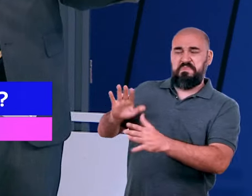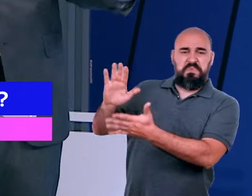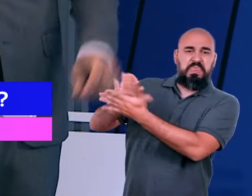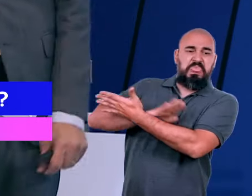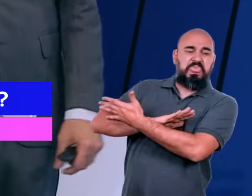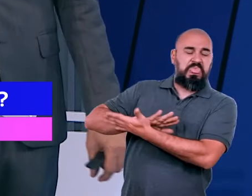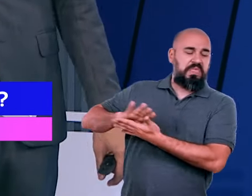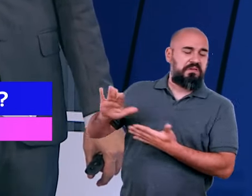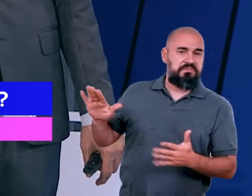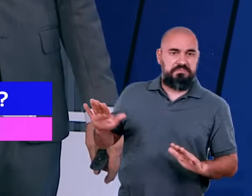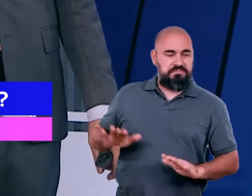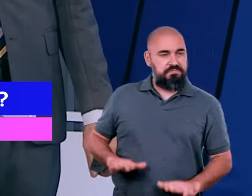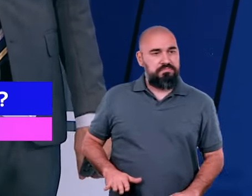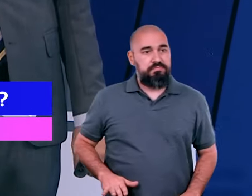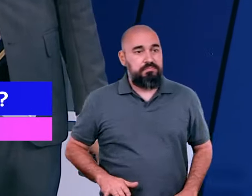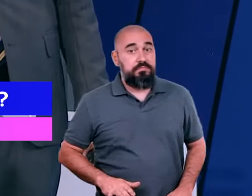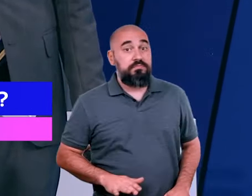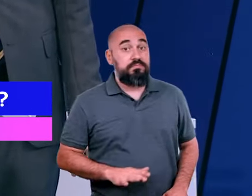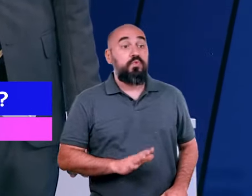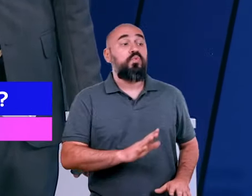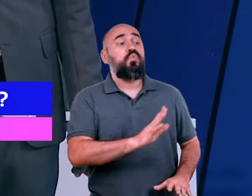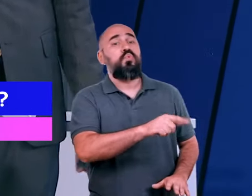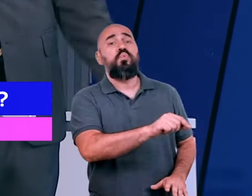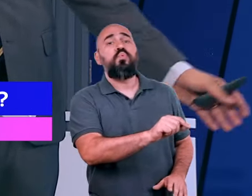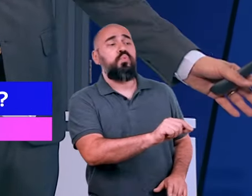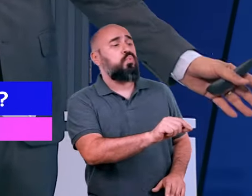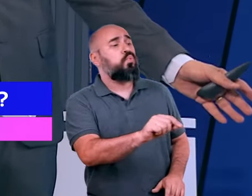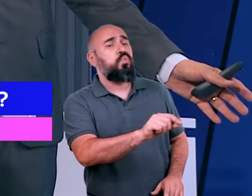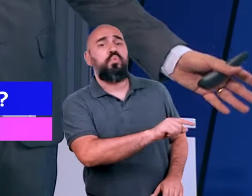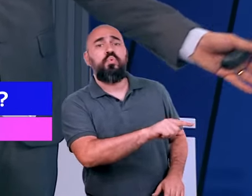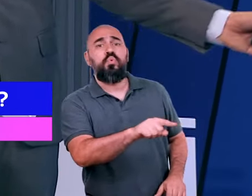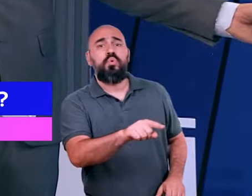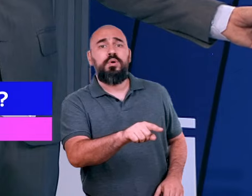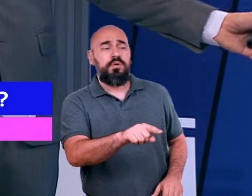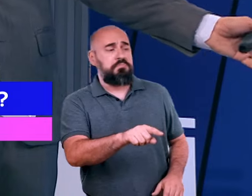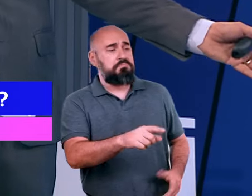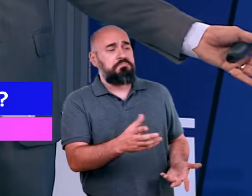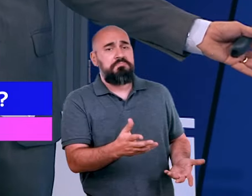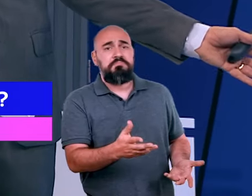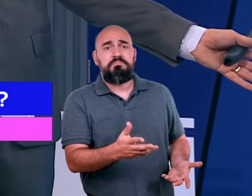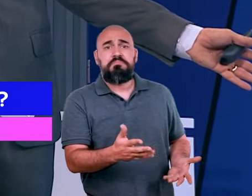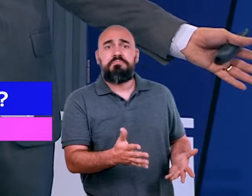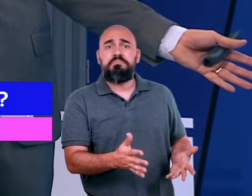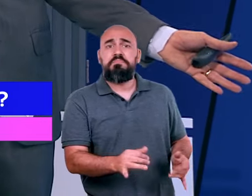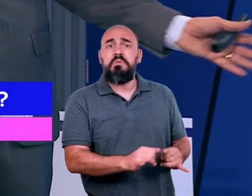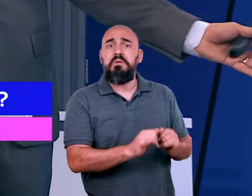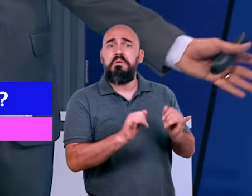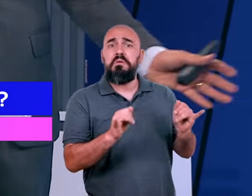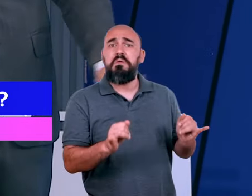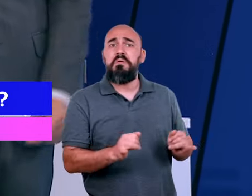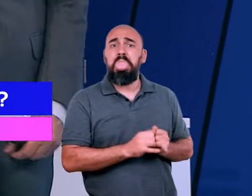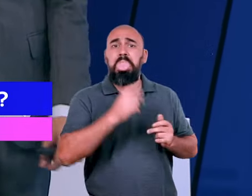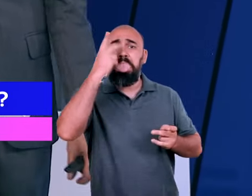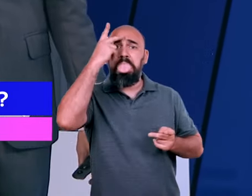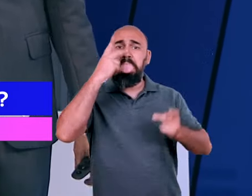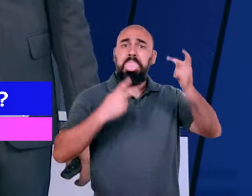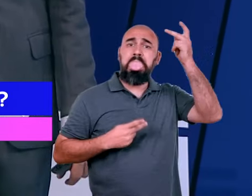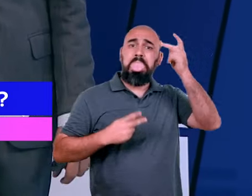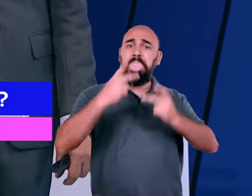apagado dessa vida. E o que sobra disso é apenas o fruto da